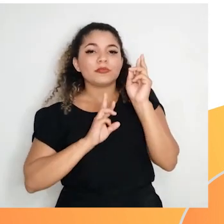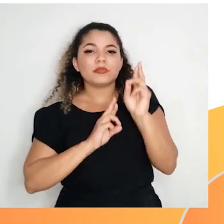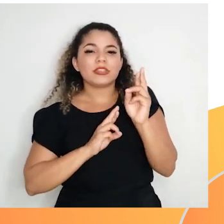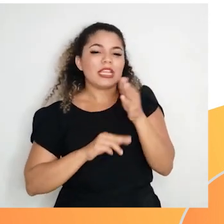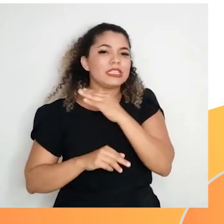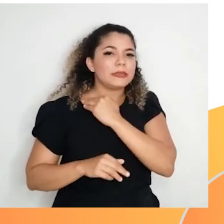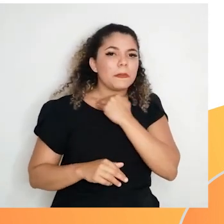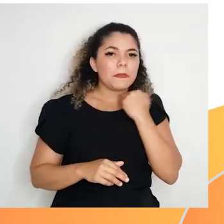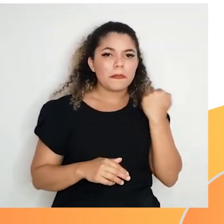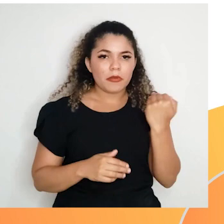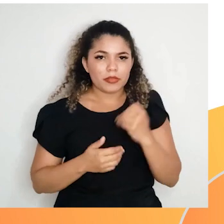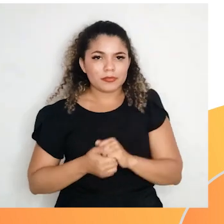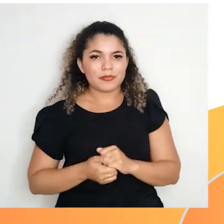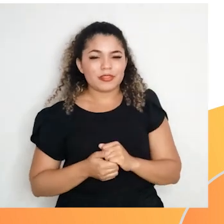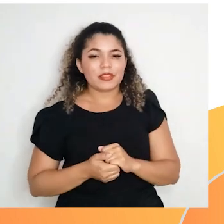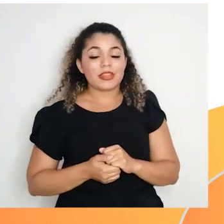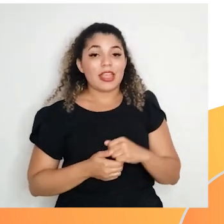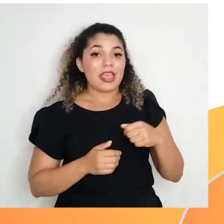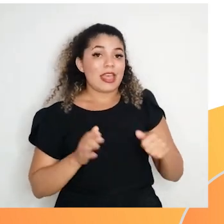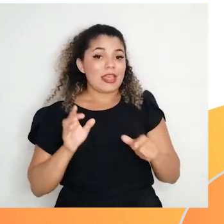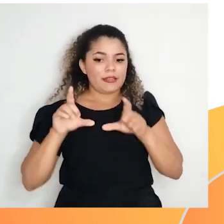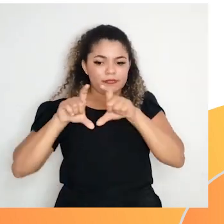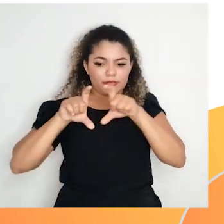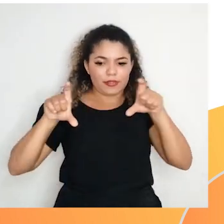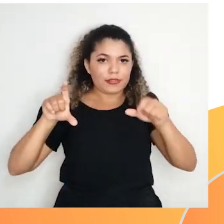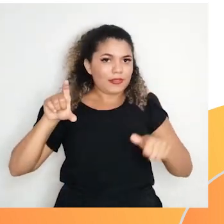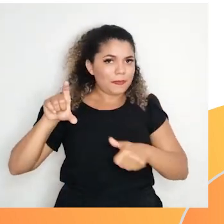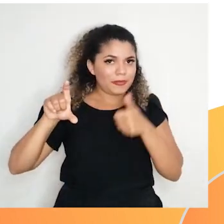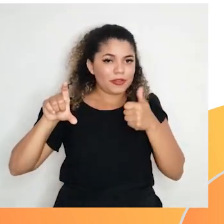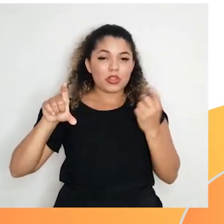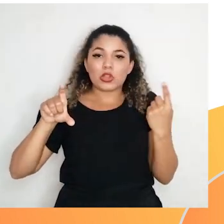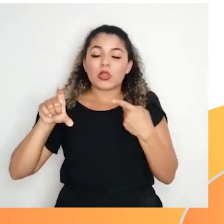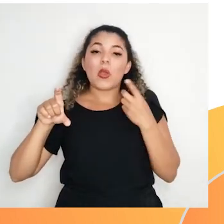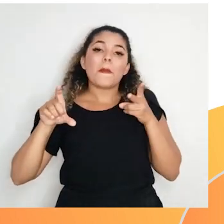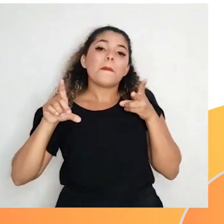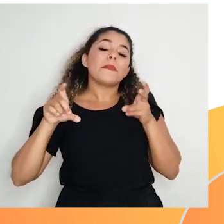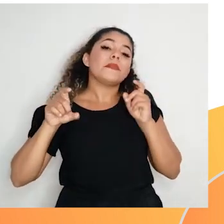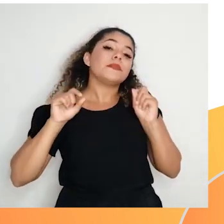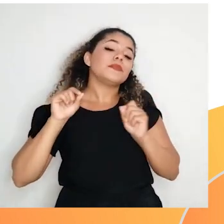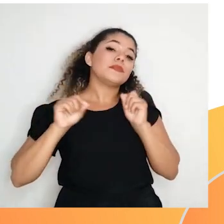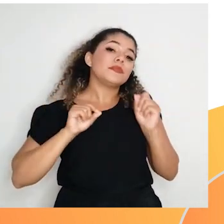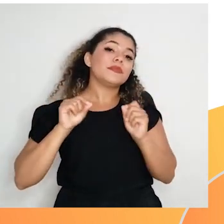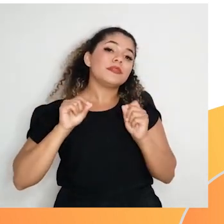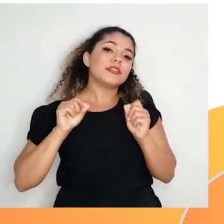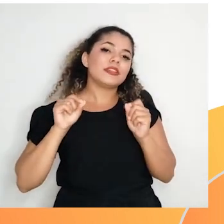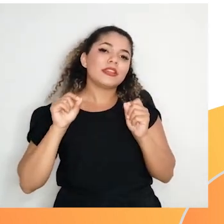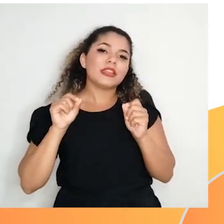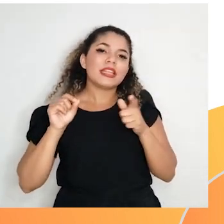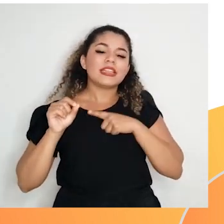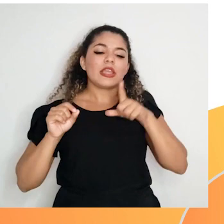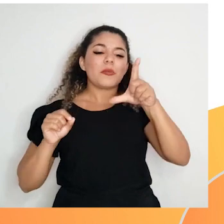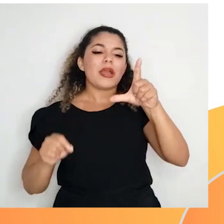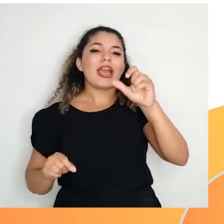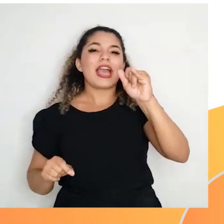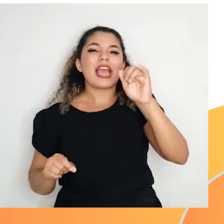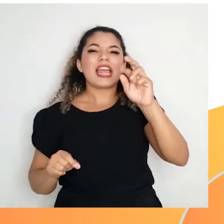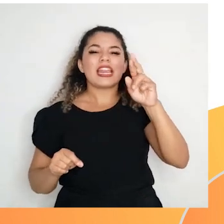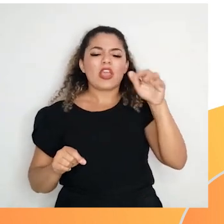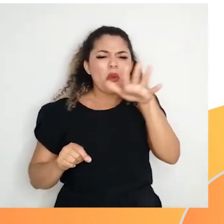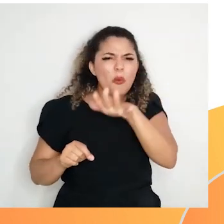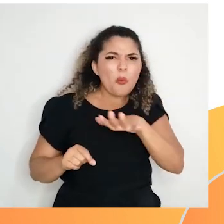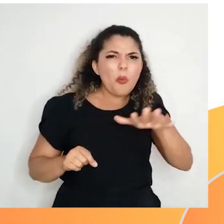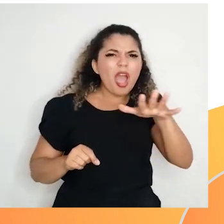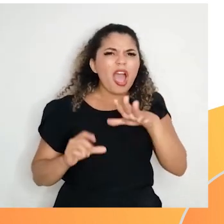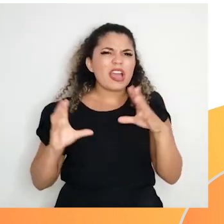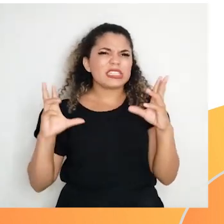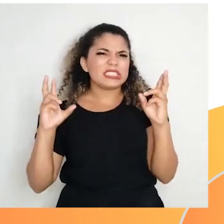esperanças mortas. Dentro aqui da primeira estrofe, nós já percebemos o quê? Percebemos uma lírica de guerra,